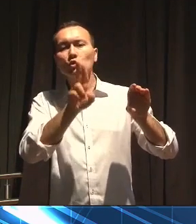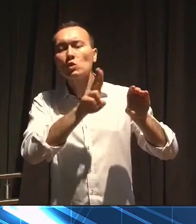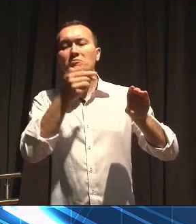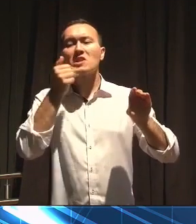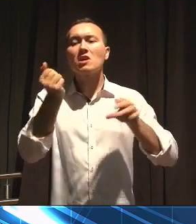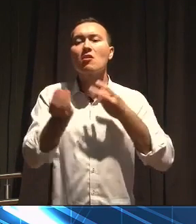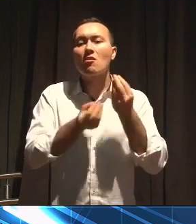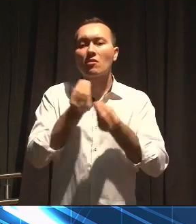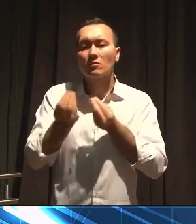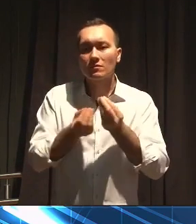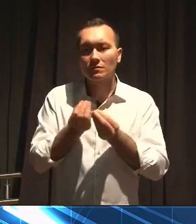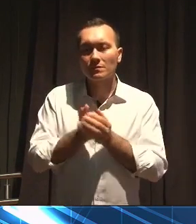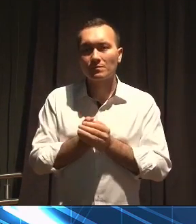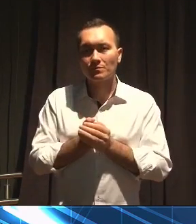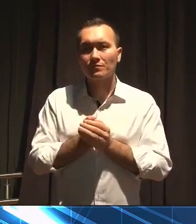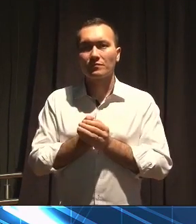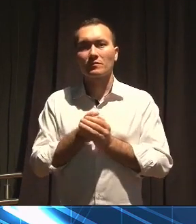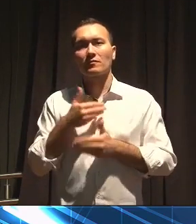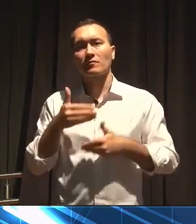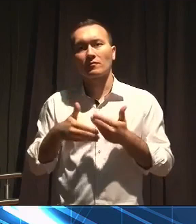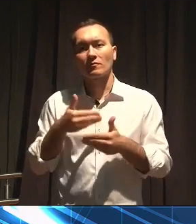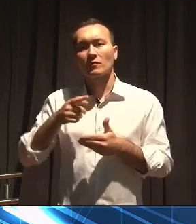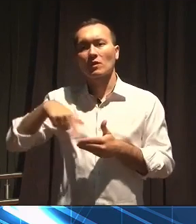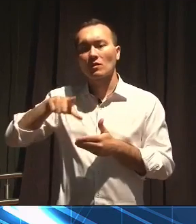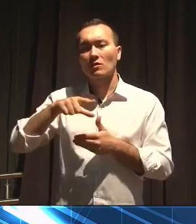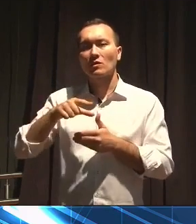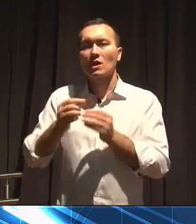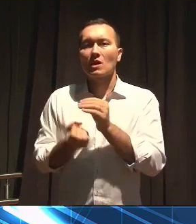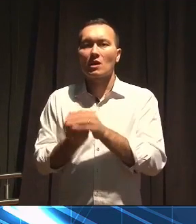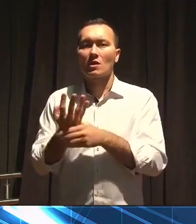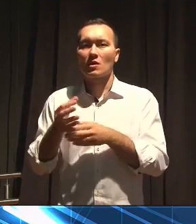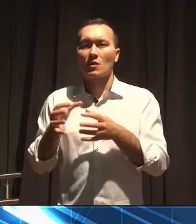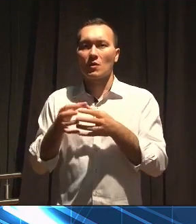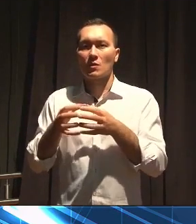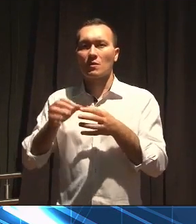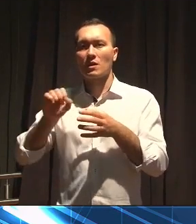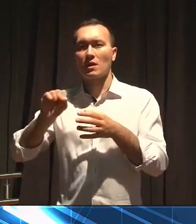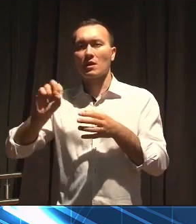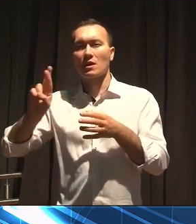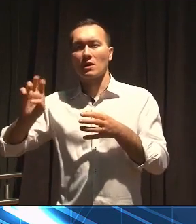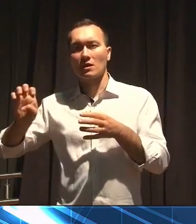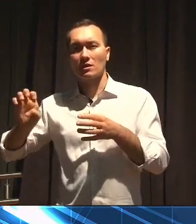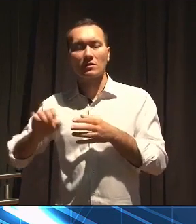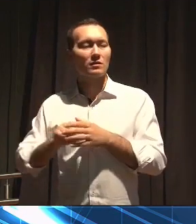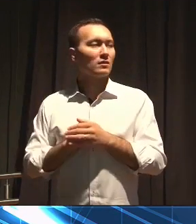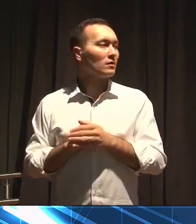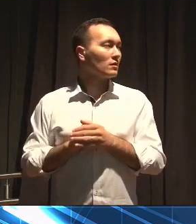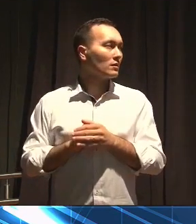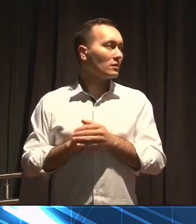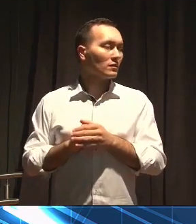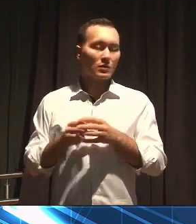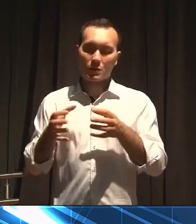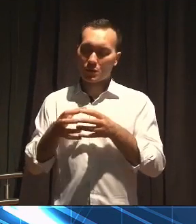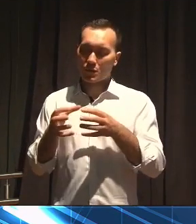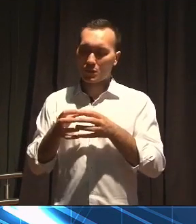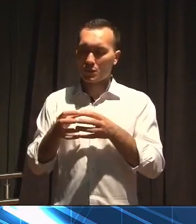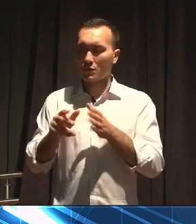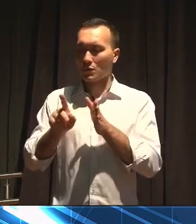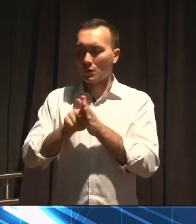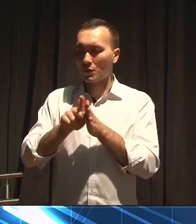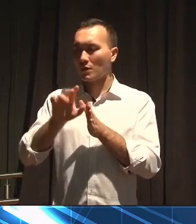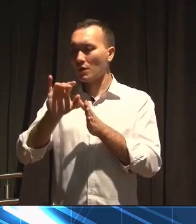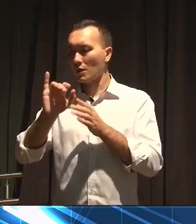nesse meio tempo também nós formamos o time de SRE, nós começamos a trazer o SRE para dentro do time de infraestrutura, nós começamos a ter